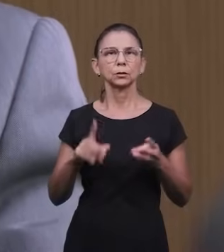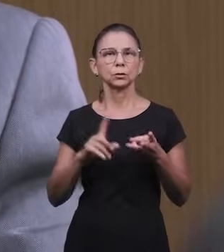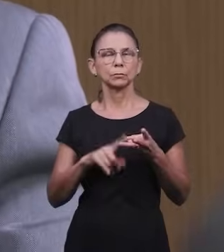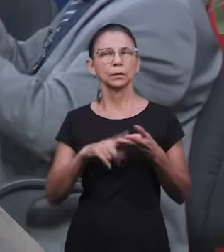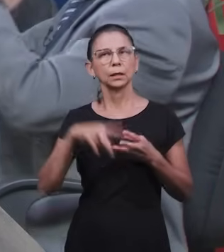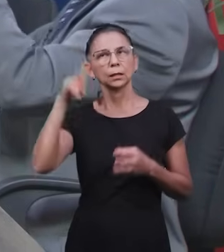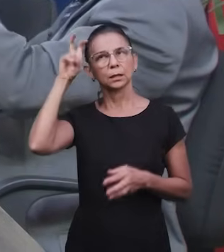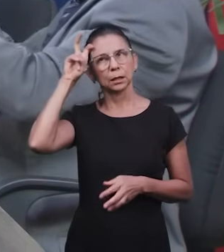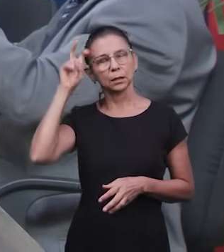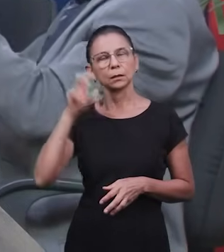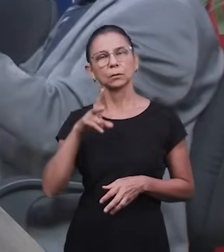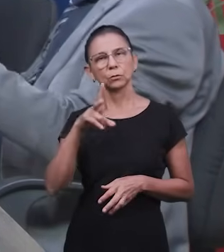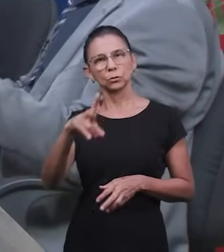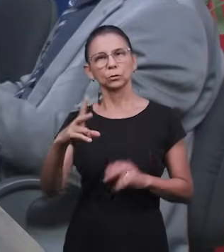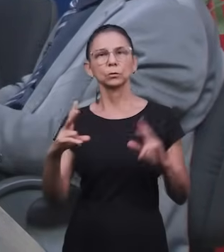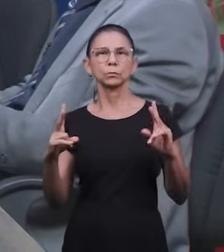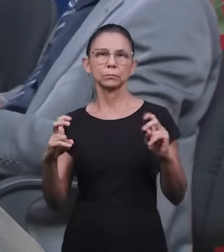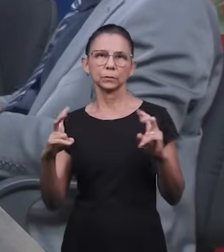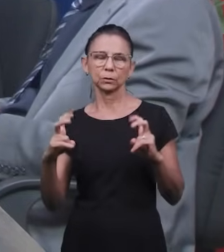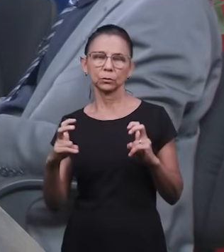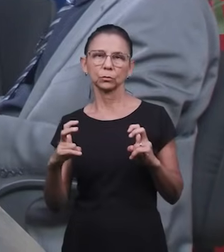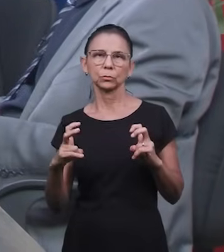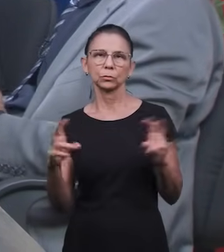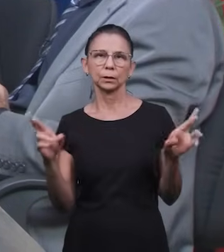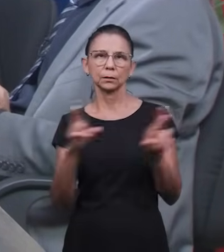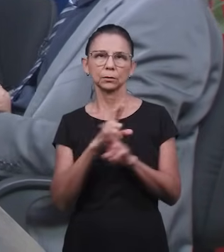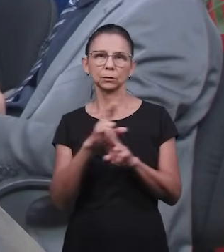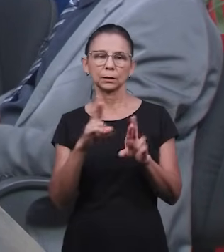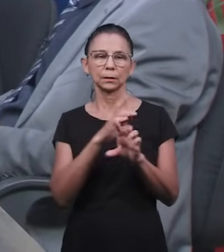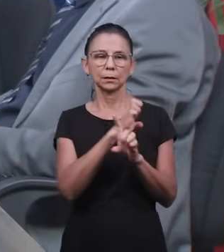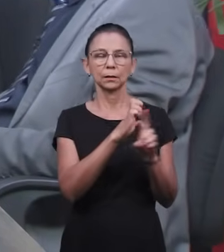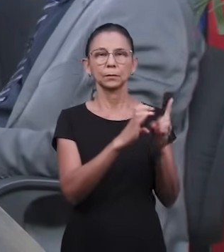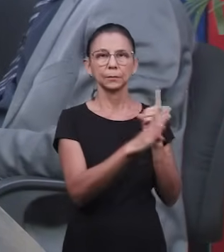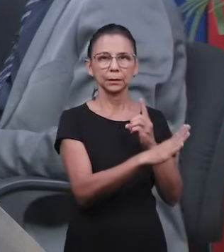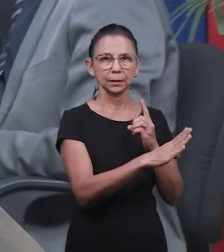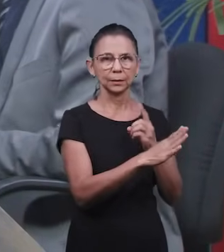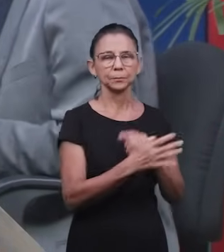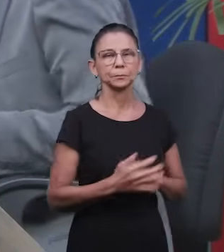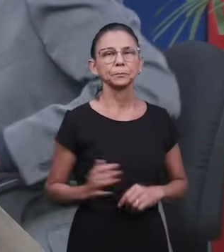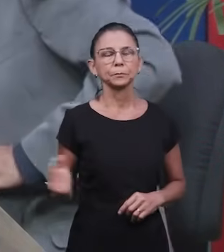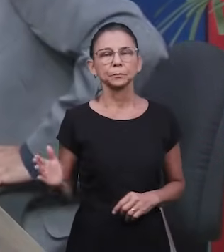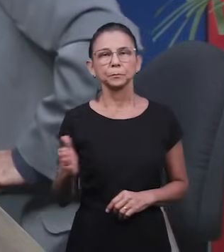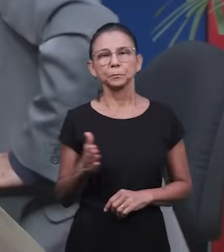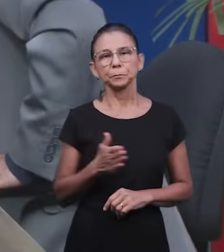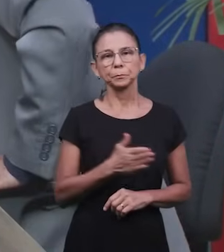por aí, e assim por diante, né? E uma senhora